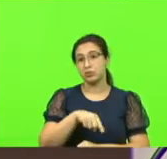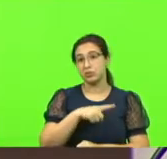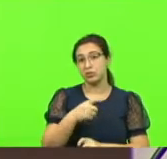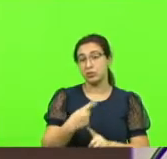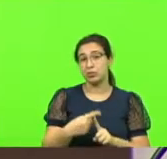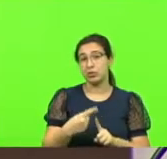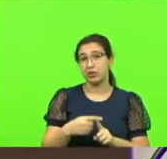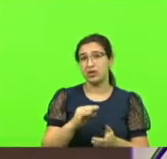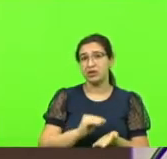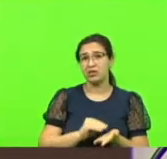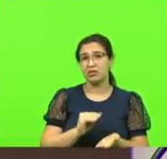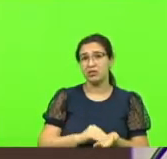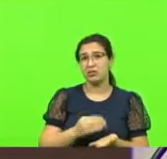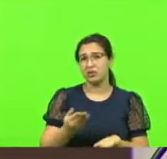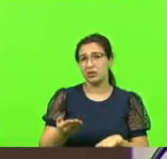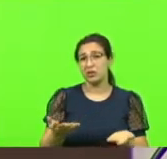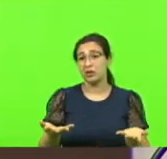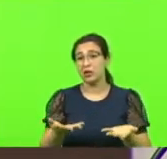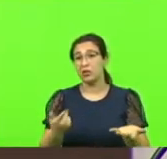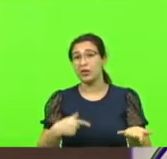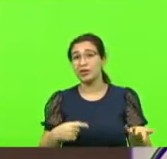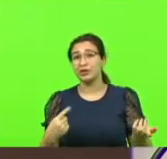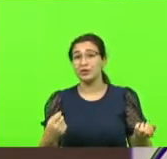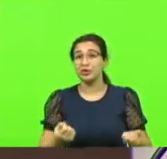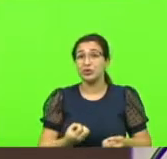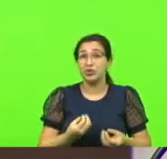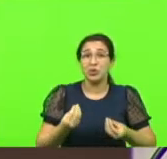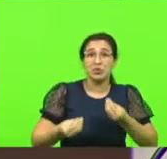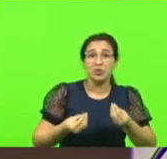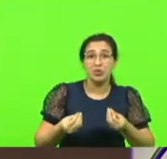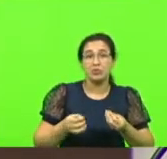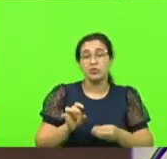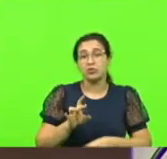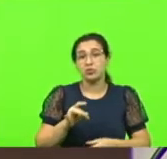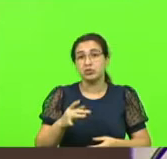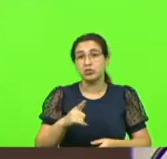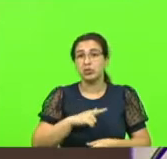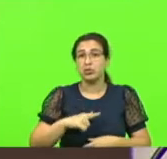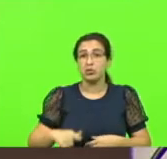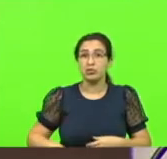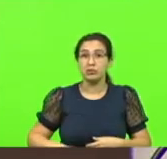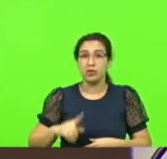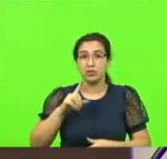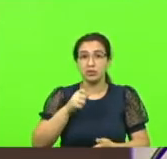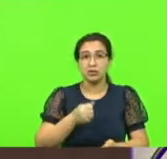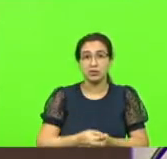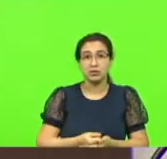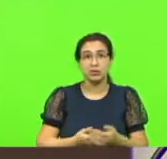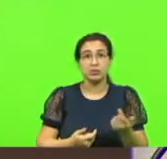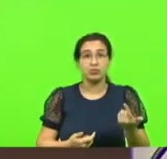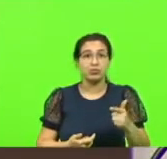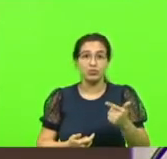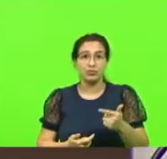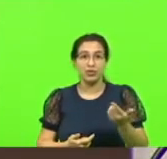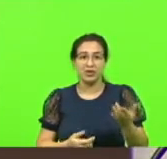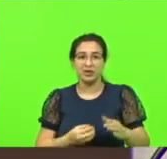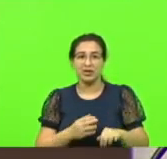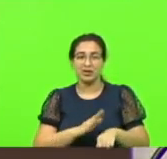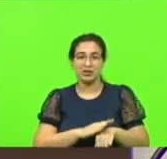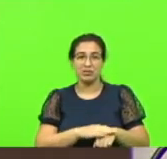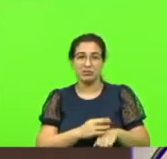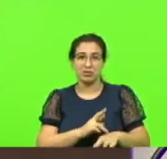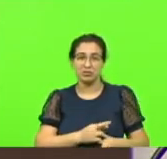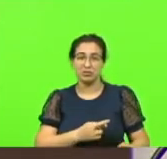porque agora nós todos ficamos no impasse. Nós só temos a posição do governo e não temos a posição do autor. E, como é um assunto que a gente não